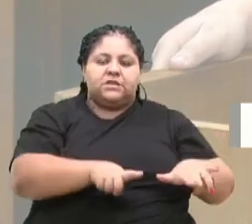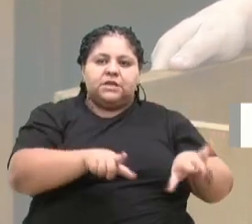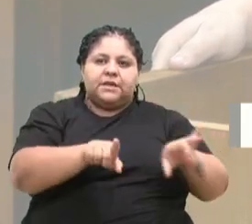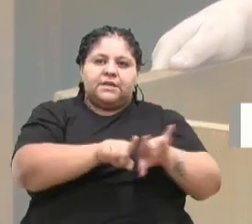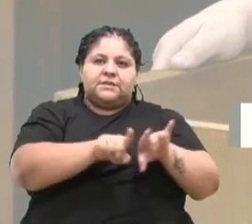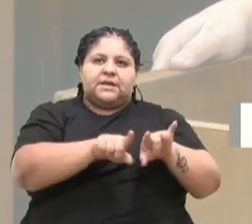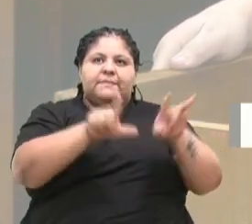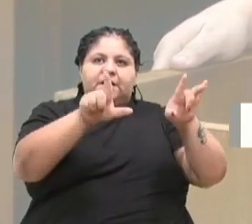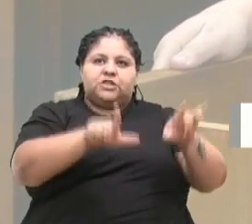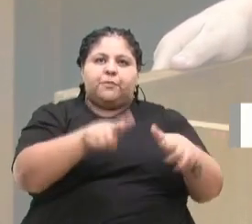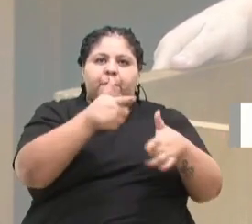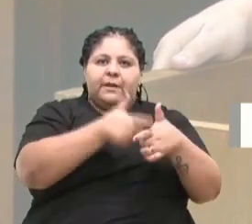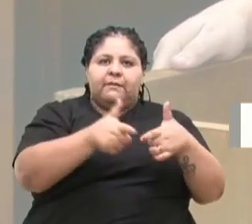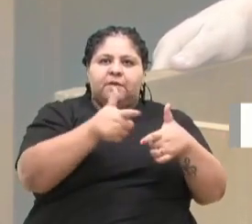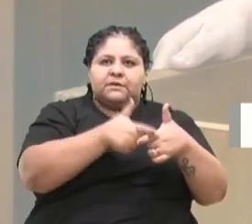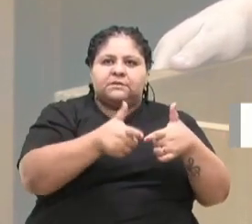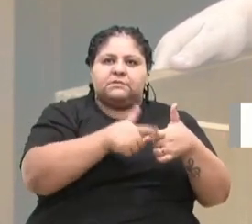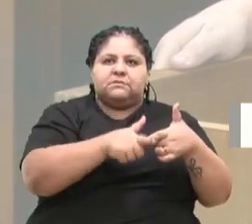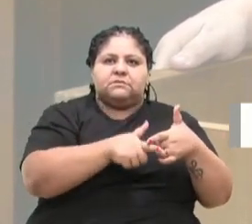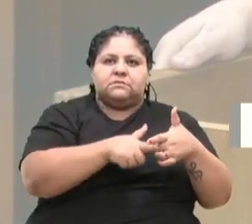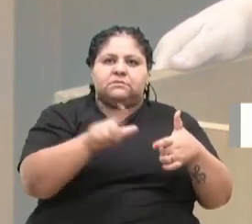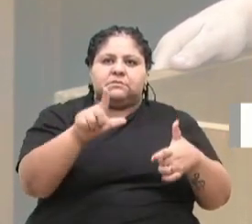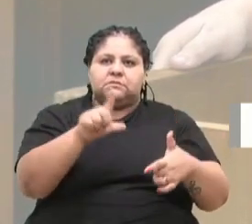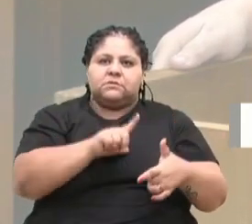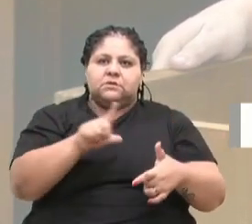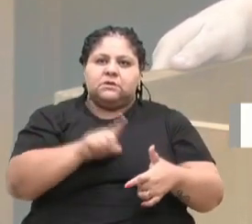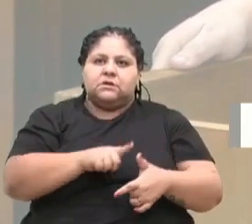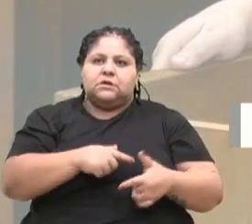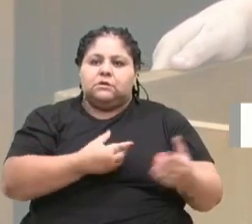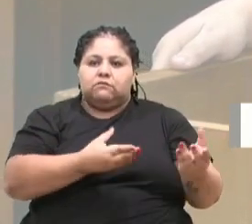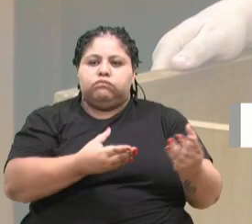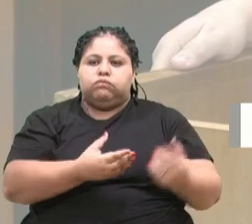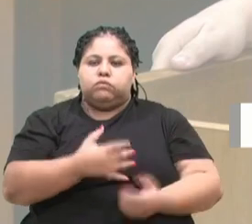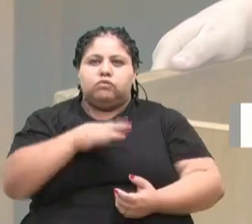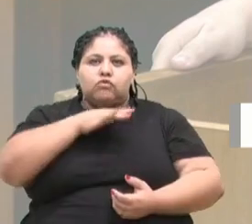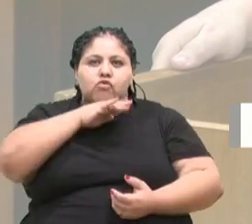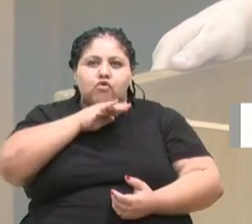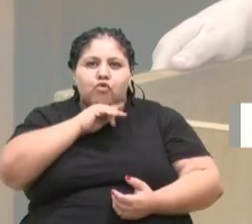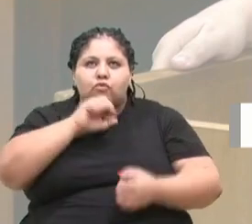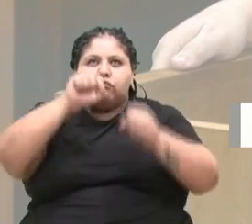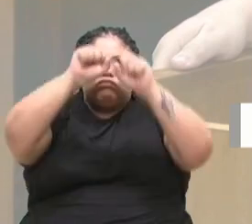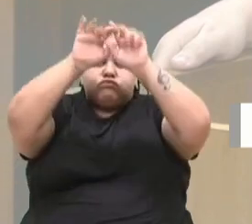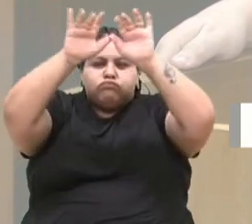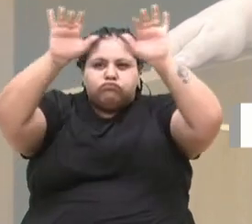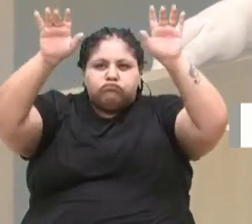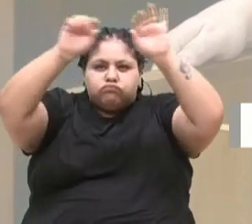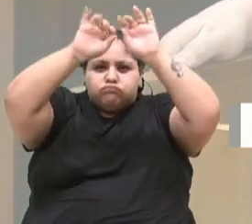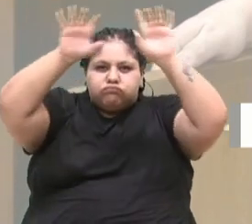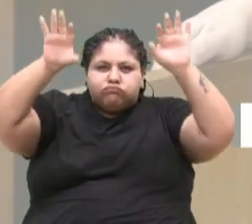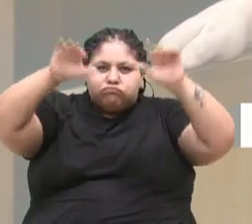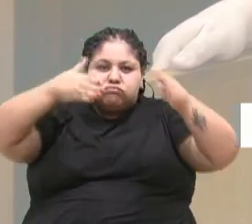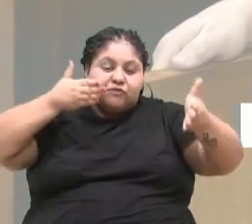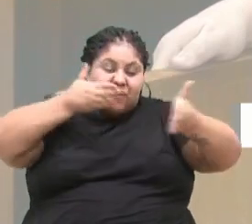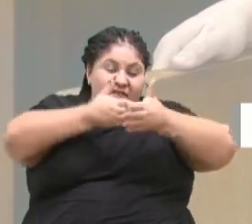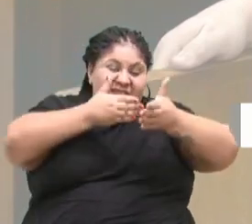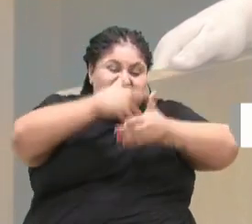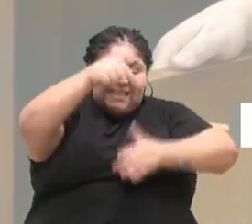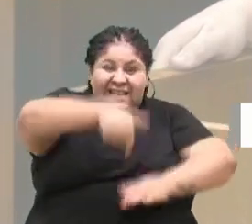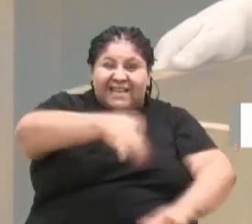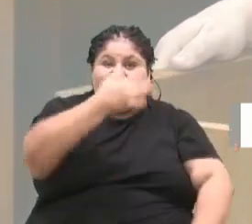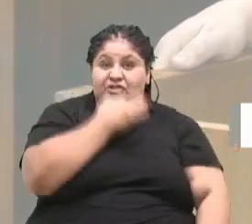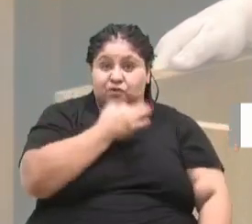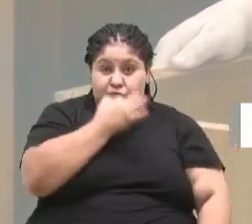na questão dos temporais, do mau tempo, e que foram terrivelmente afetados. Caxias do Sul foi